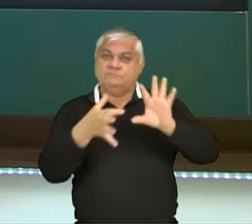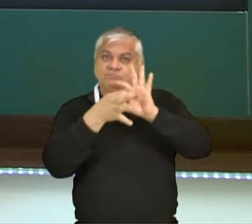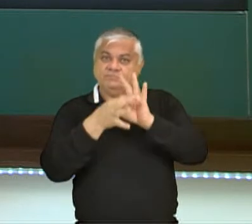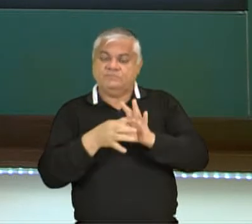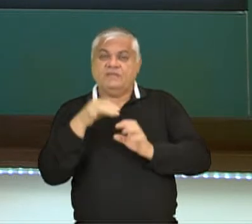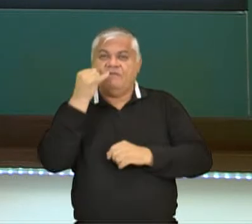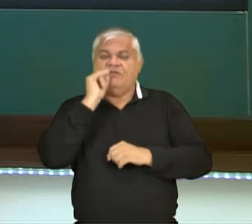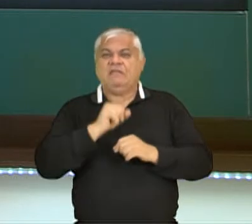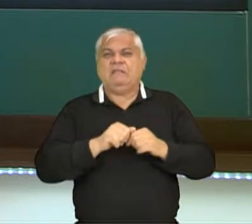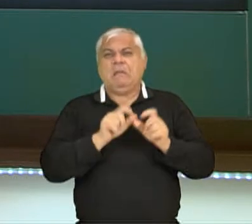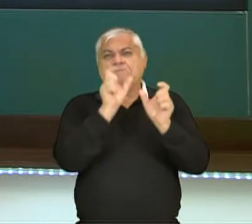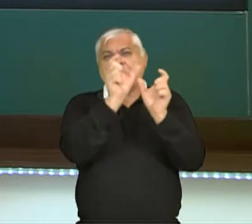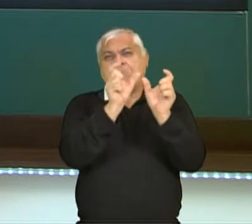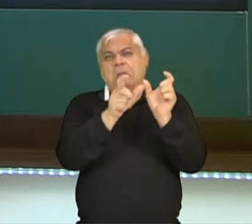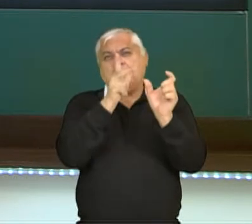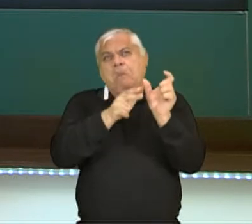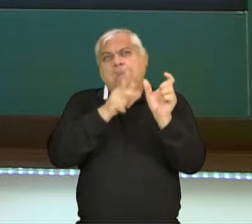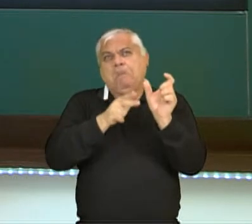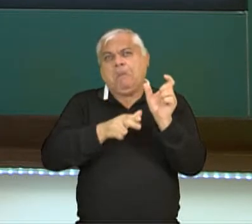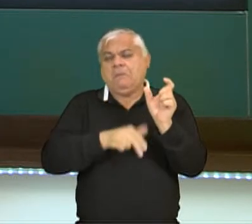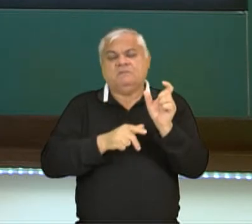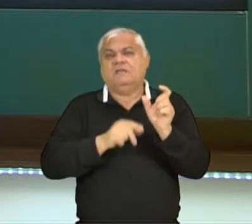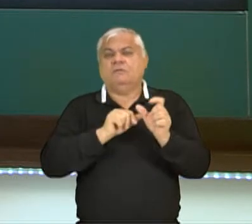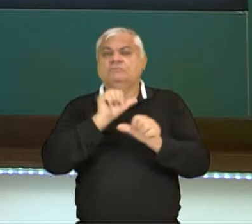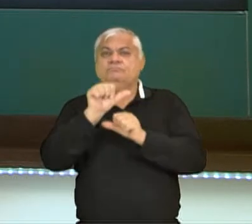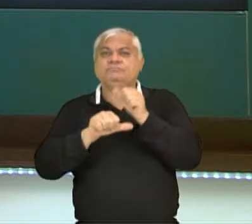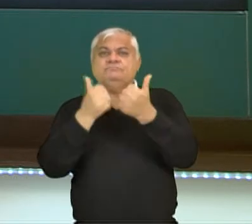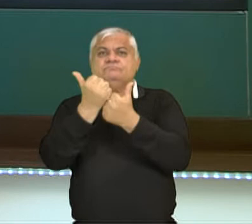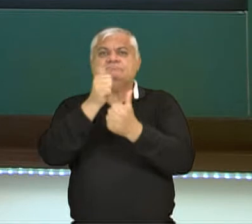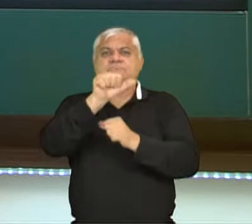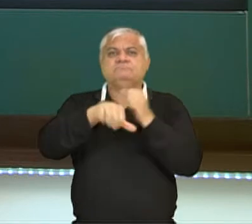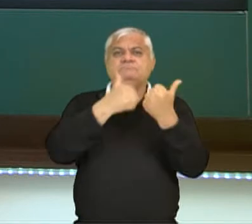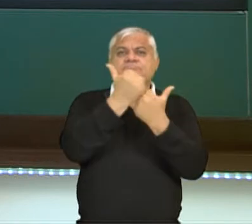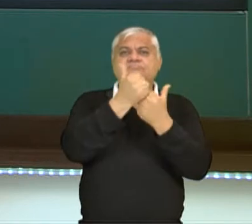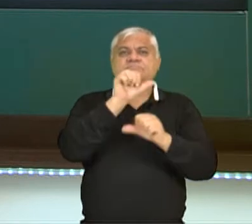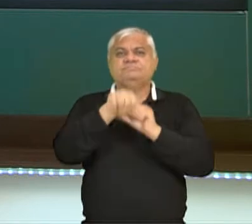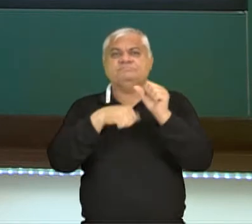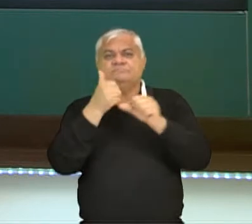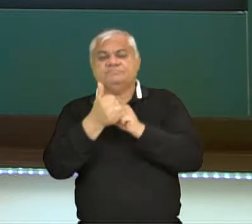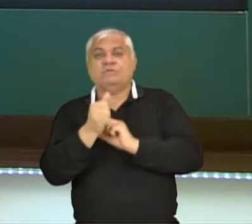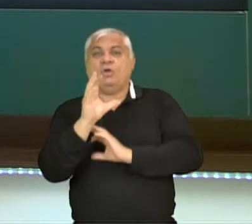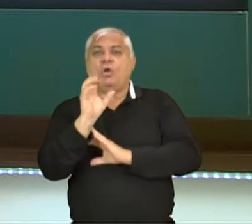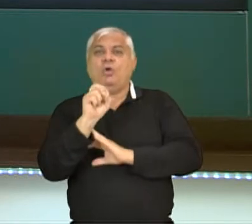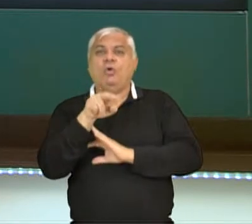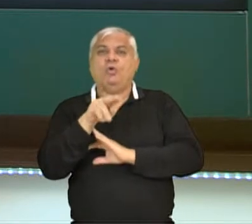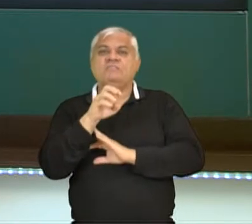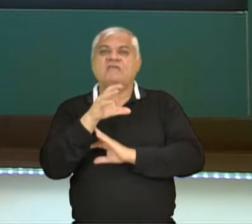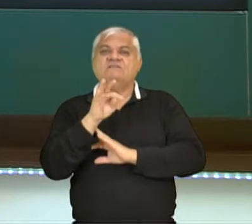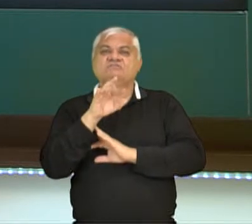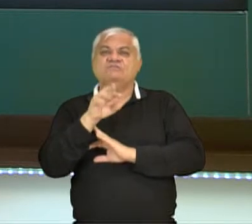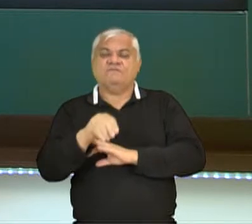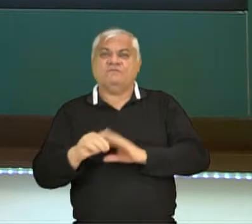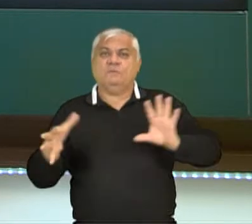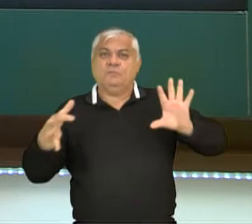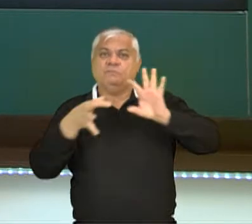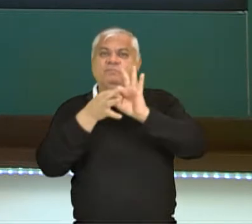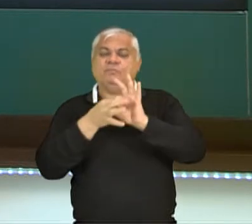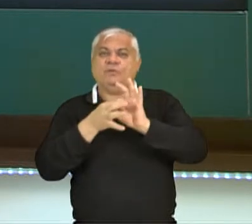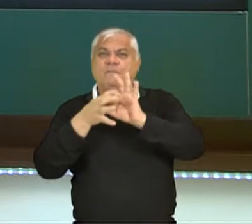a repetição desnecessária de palavras, a gente usa esses conectivos para fazer com que o texto fique com